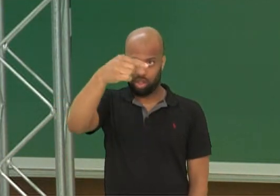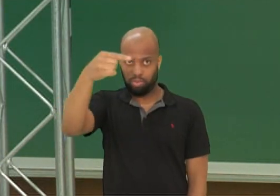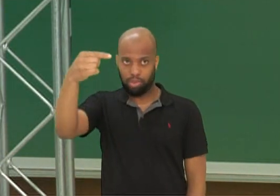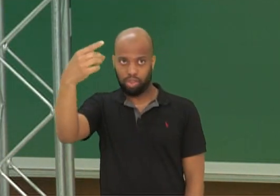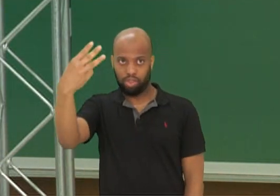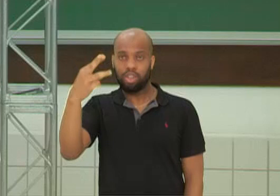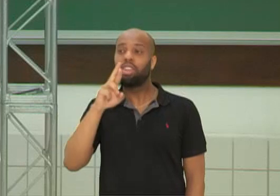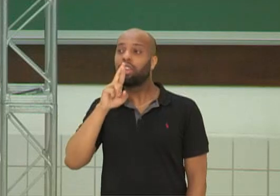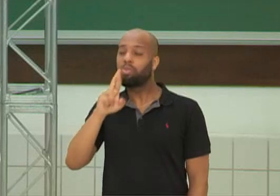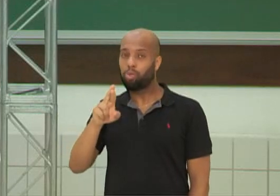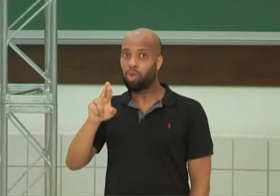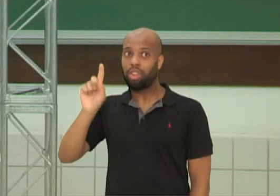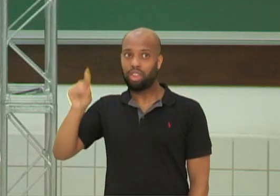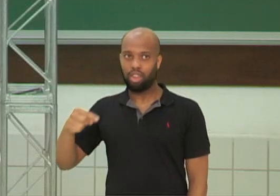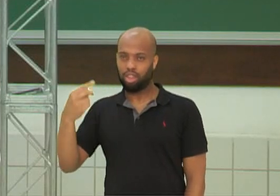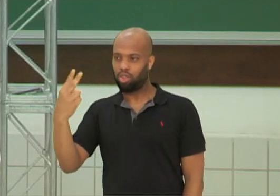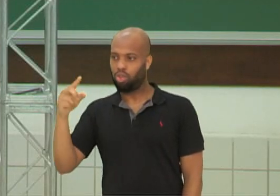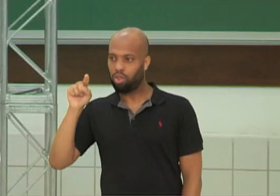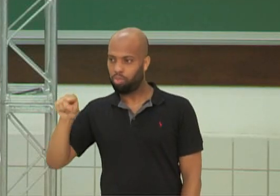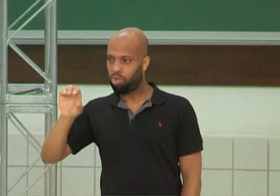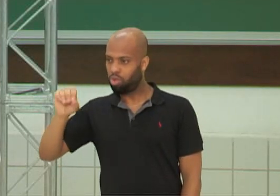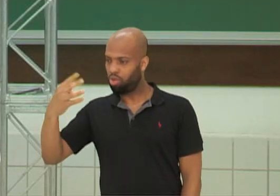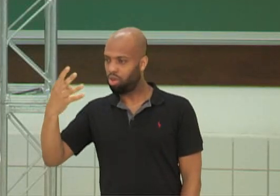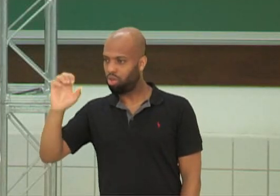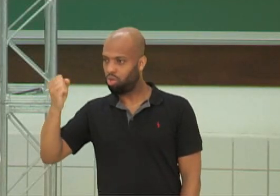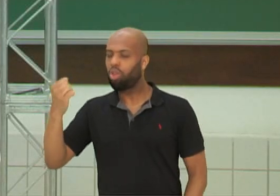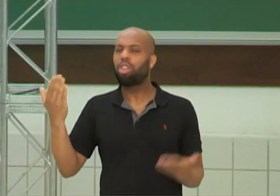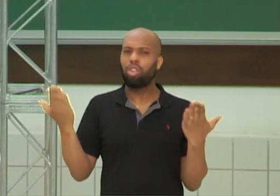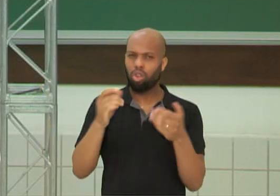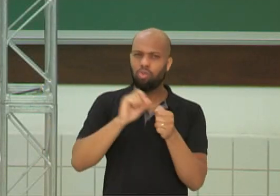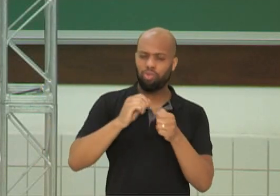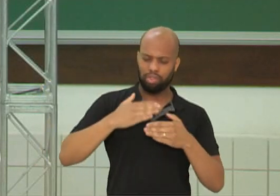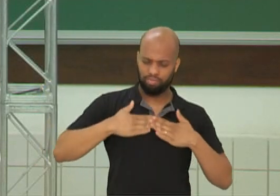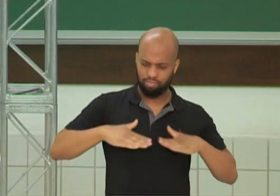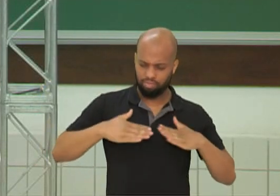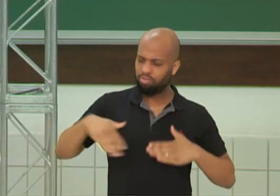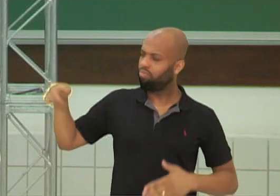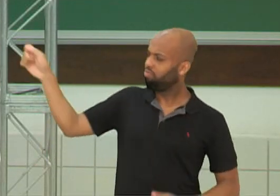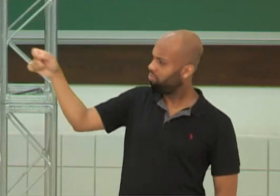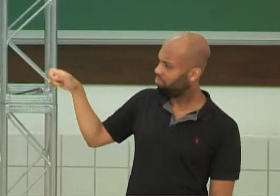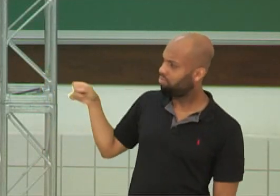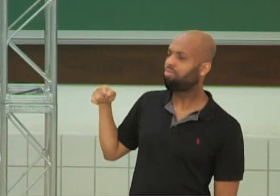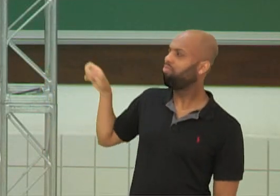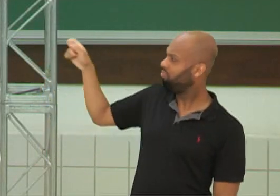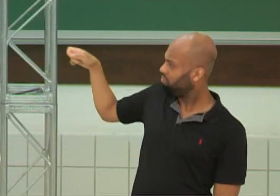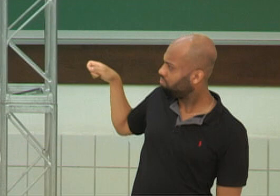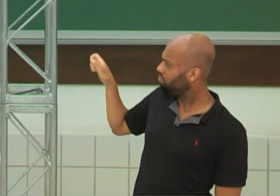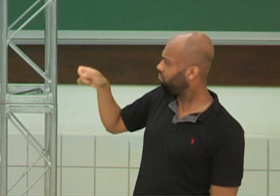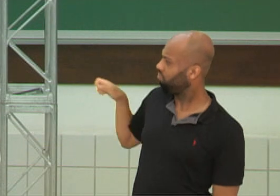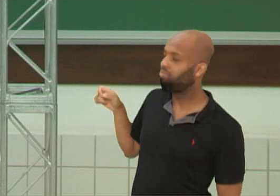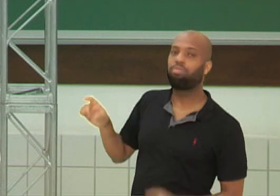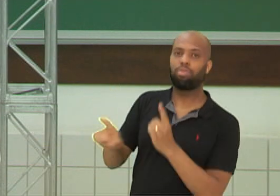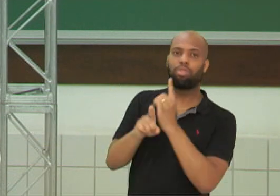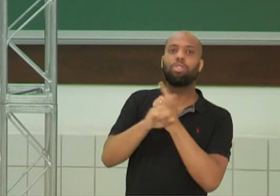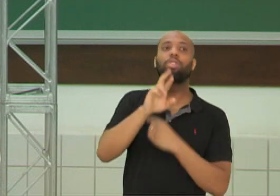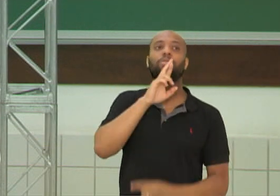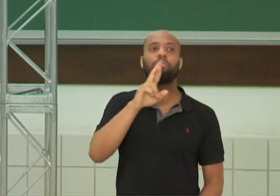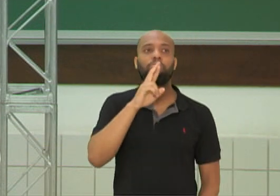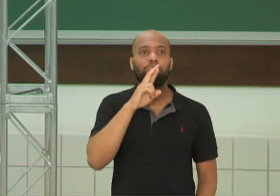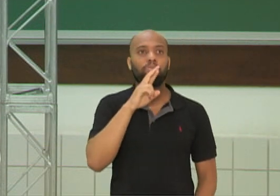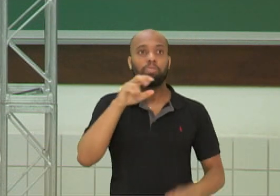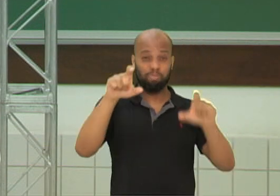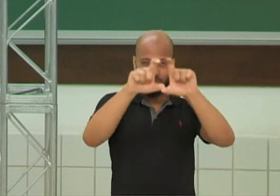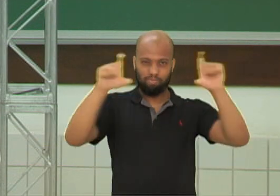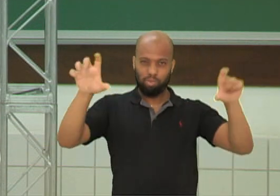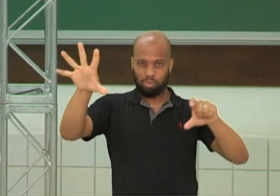a 2048. No quadro, vou fazer contigo essa... Para encontrar essa resposta, você tem que pegar a expressão 2 elevado a